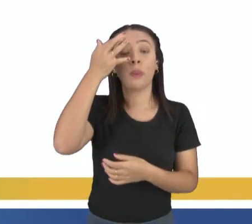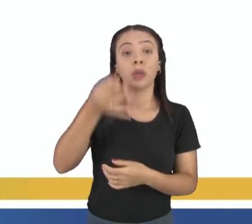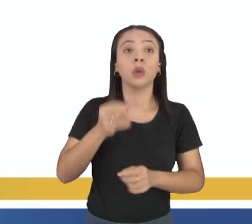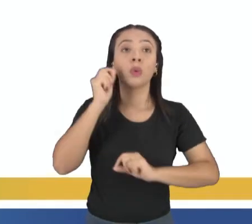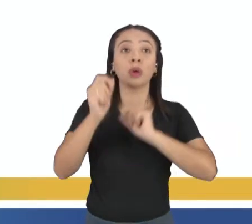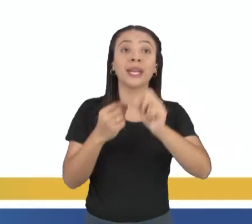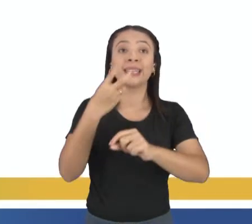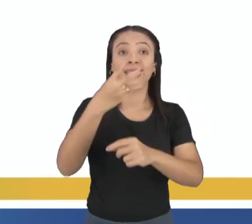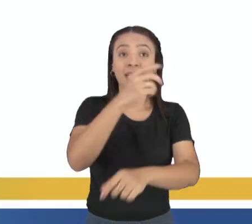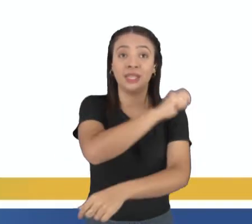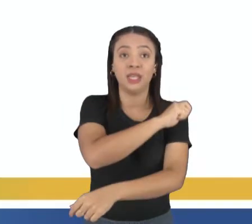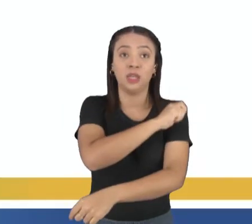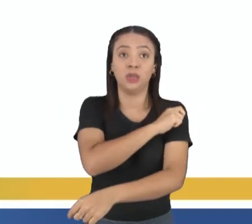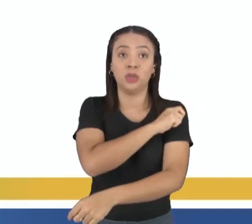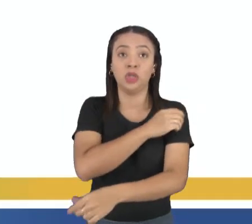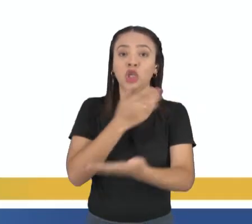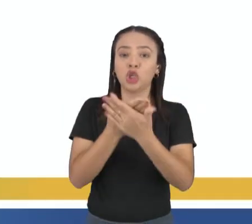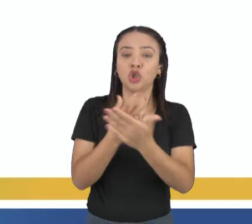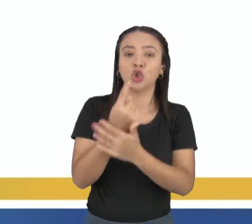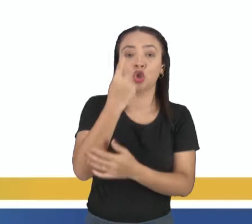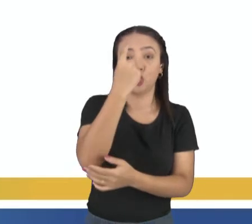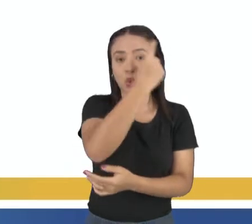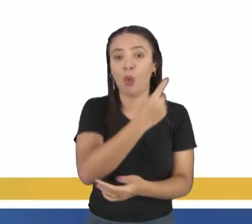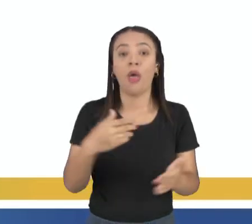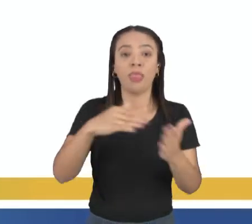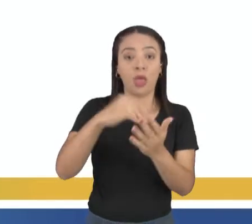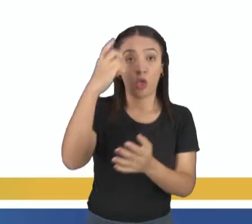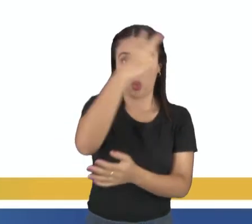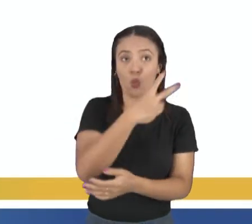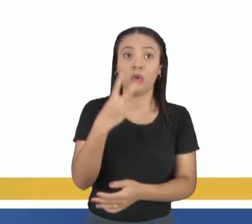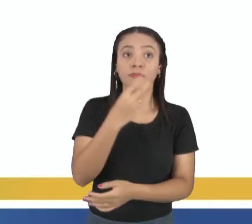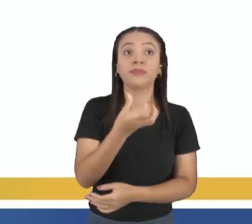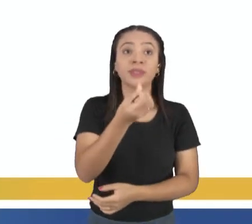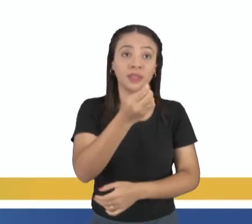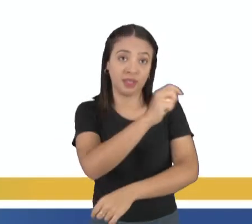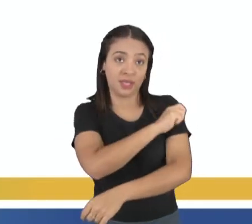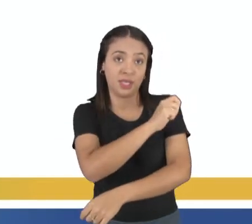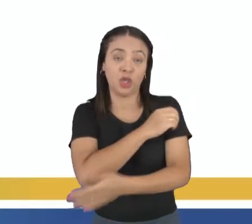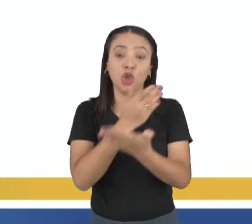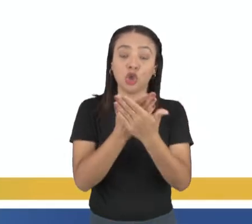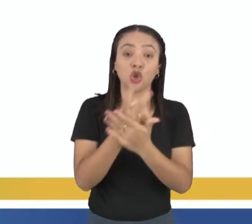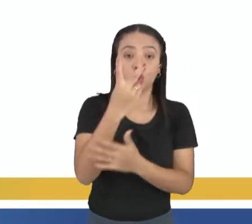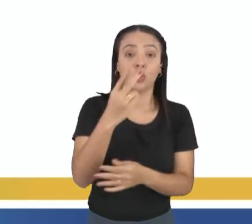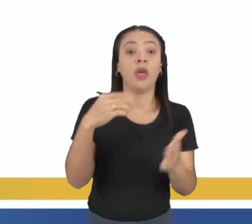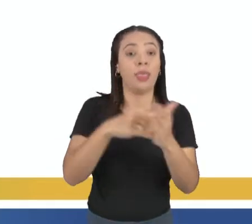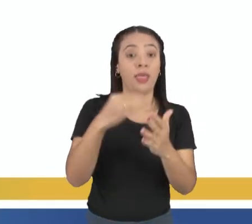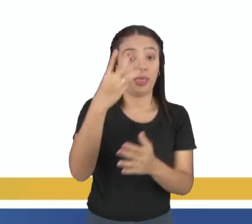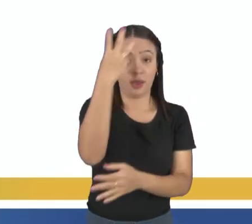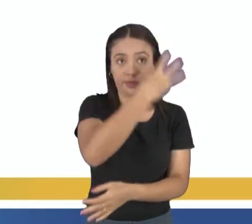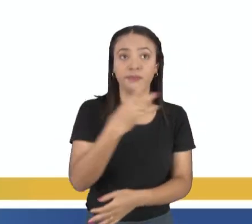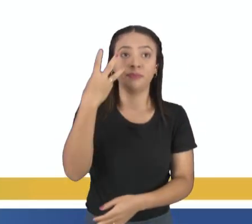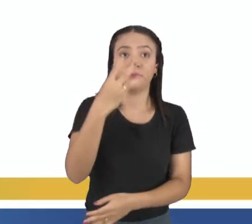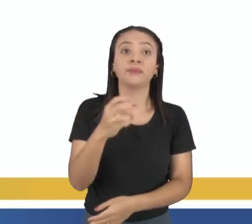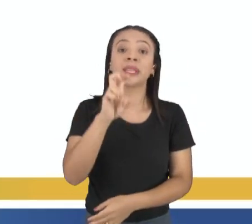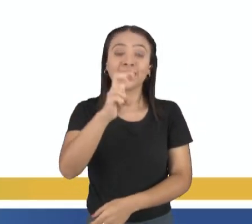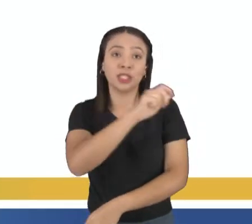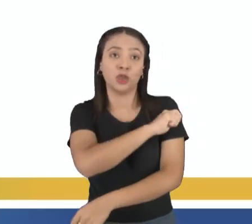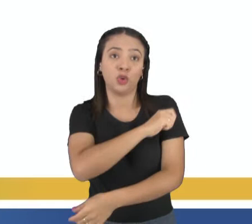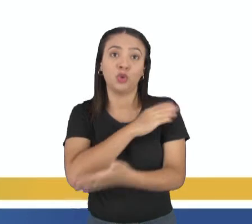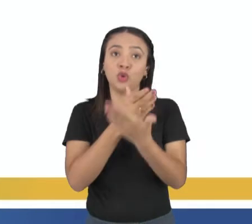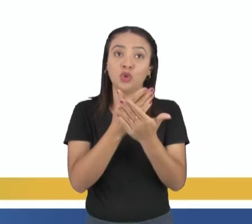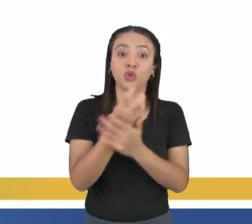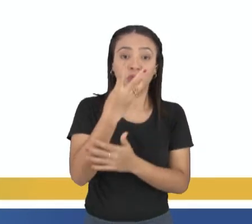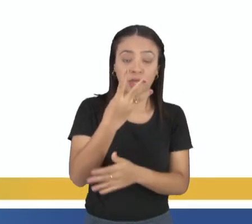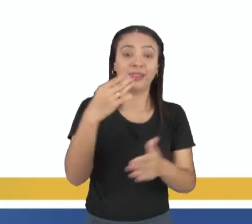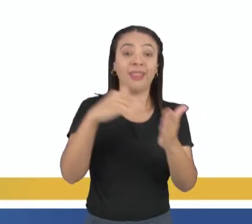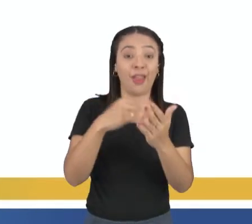3 alunos estão estudando entre 1 e 2 horas, 6 estão estudando entre 2 e 3 horas, 5 estão dedicando